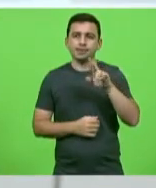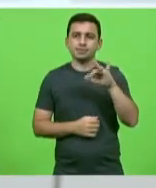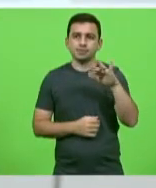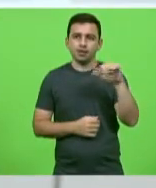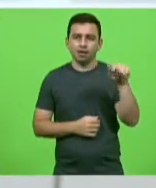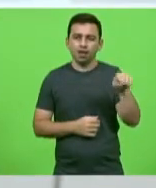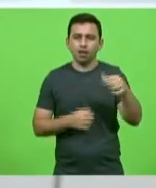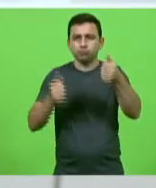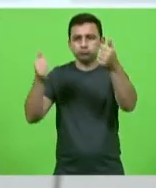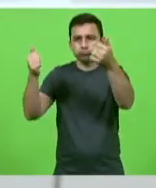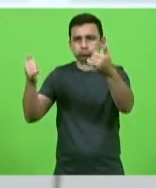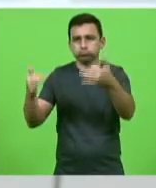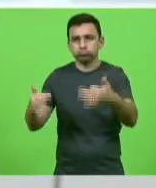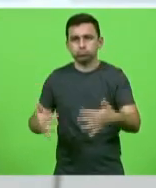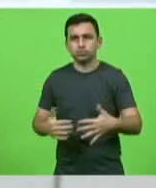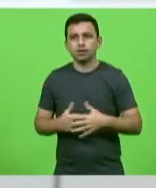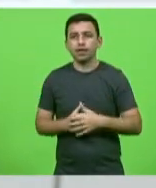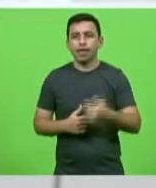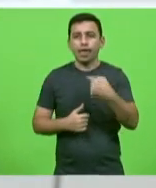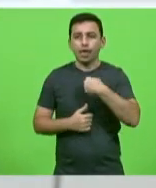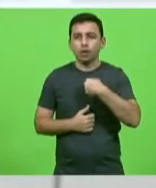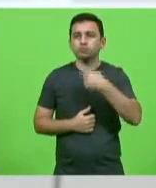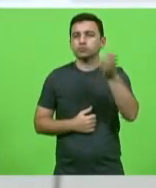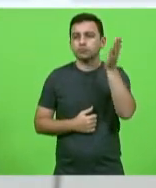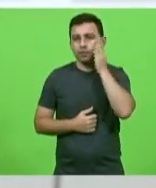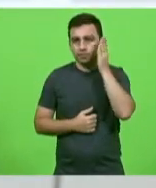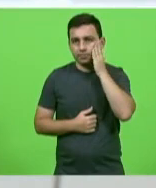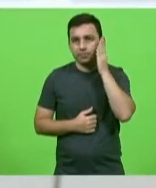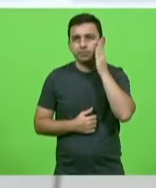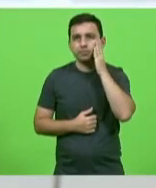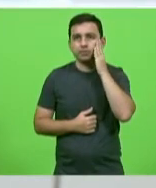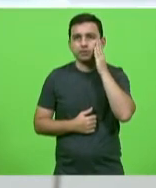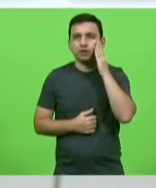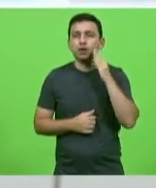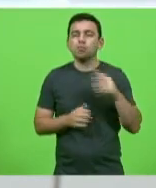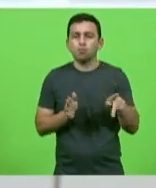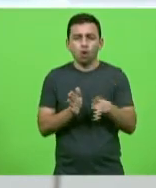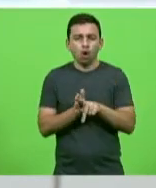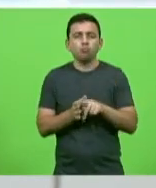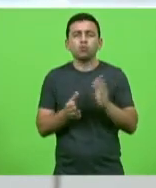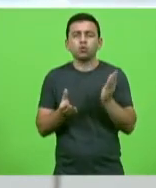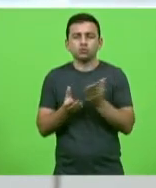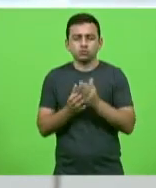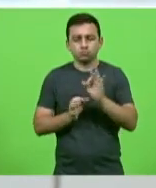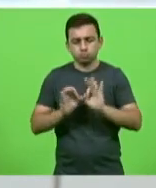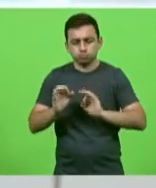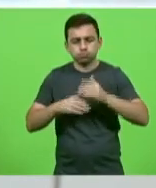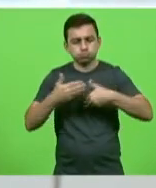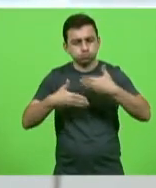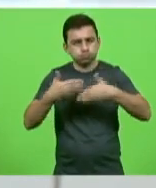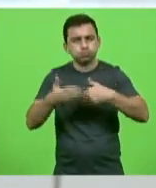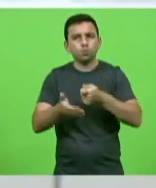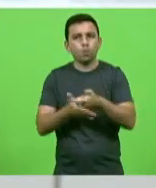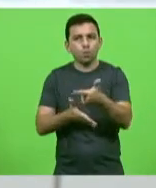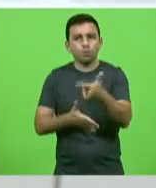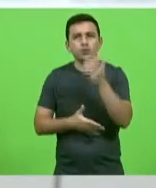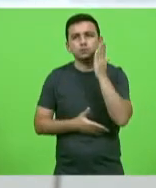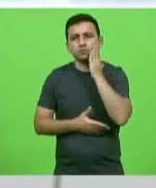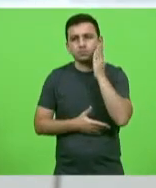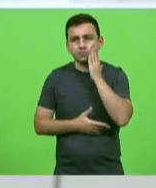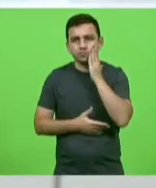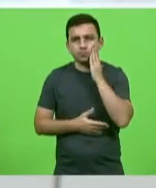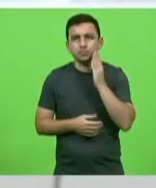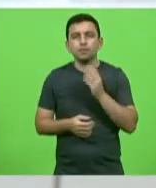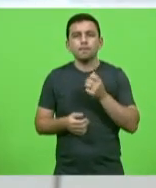CPI e eu sabia e do processo de compras eu sabia eu sabia